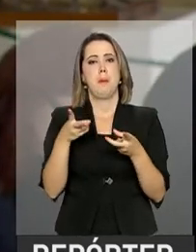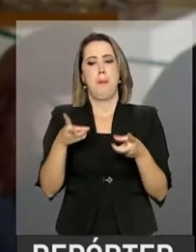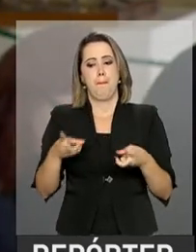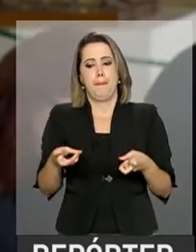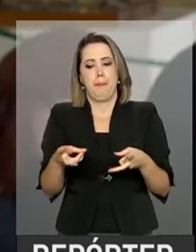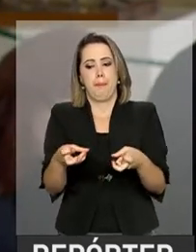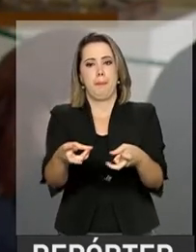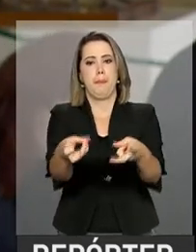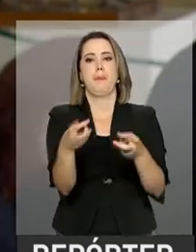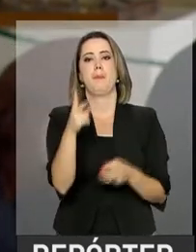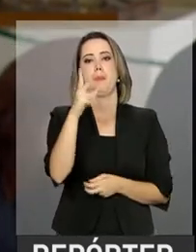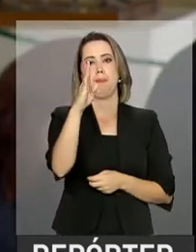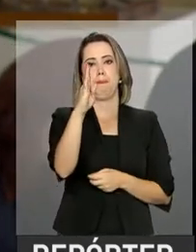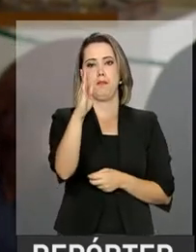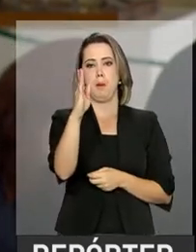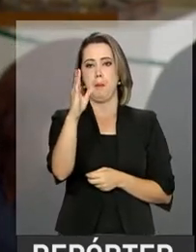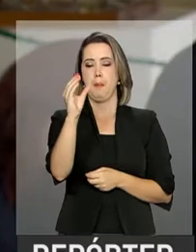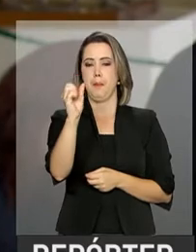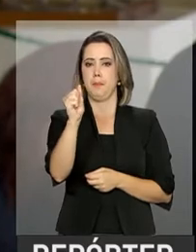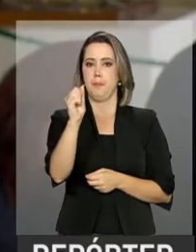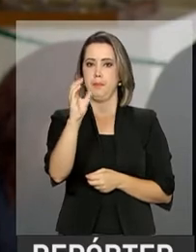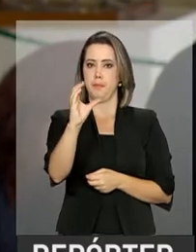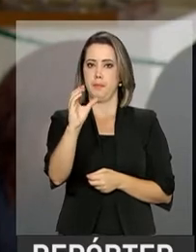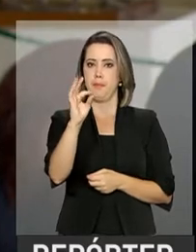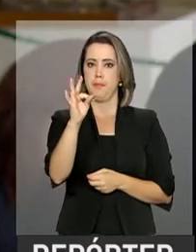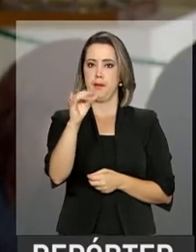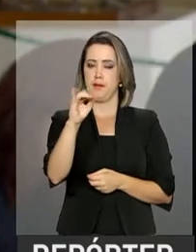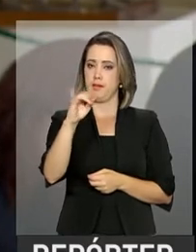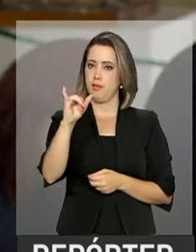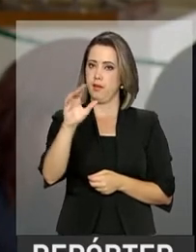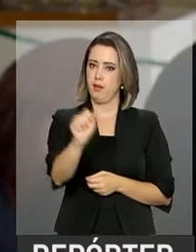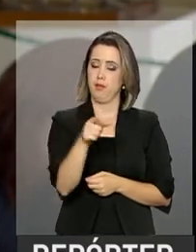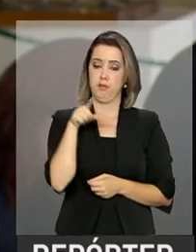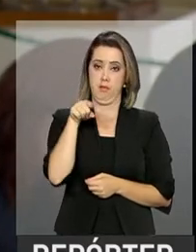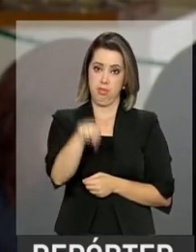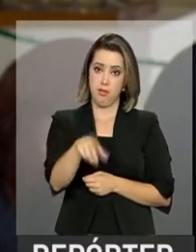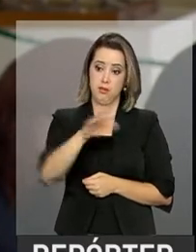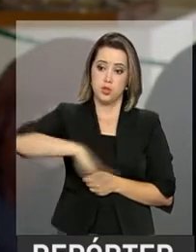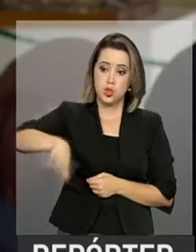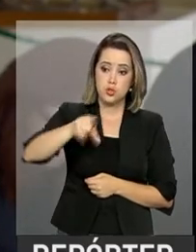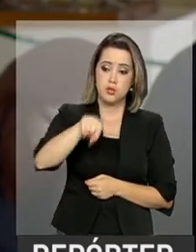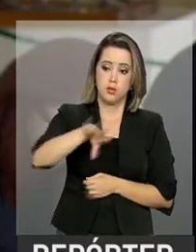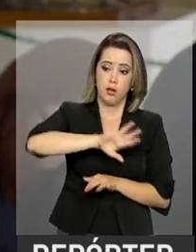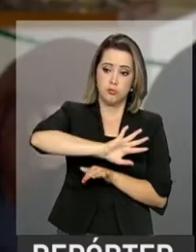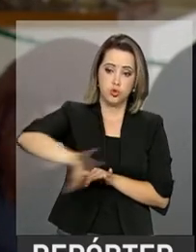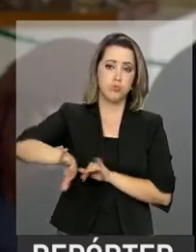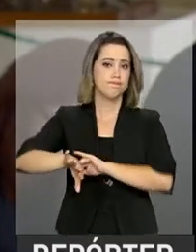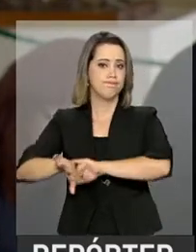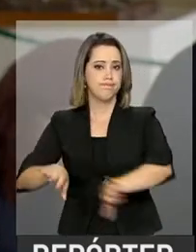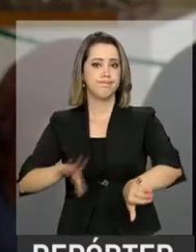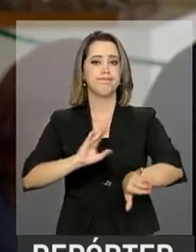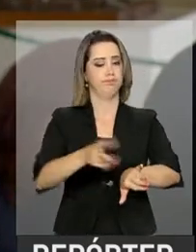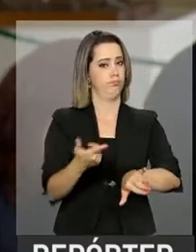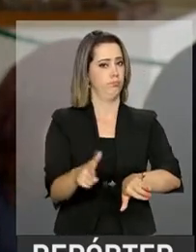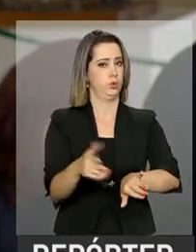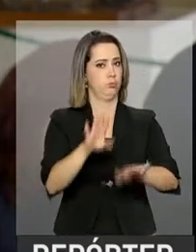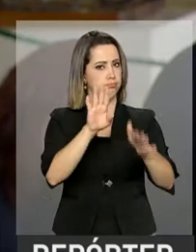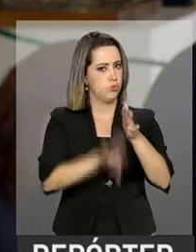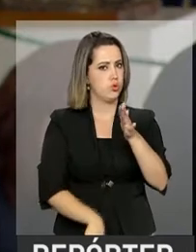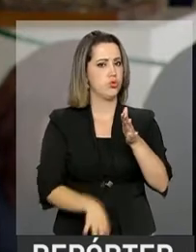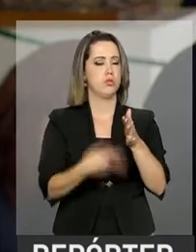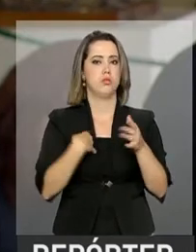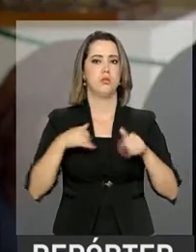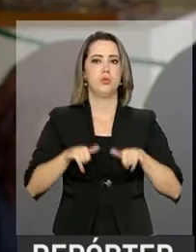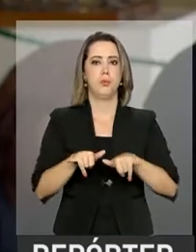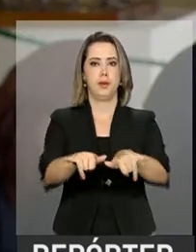que pode representar perigo à saúde humana. Nestes casos, os produtos foram retirados dos supermercados.